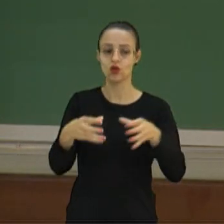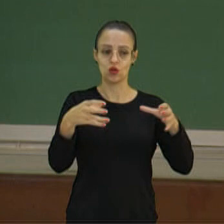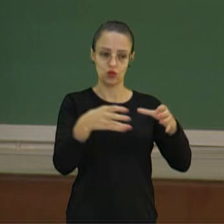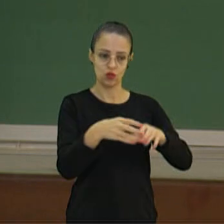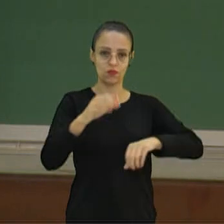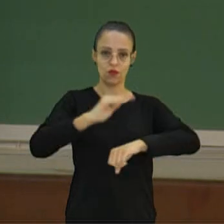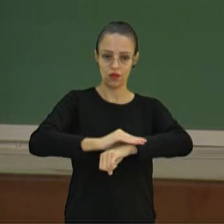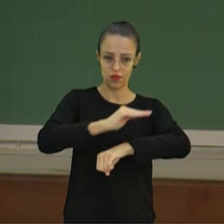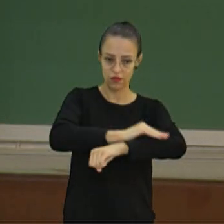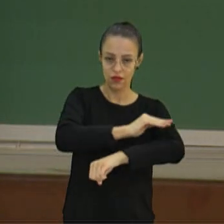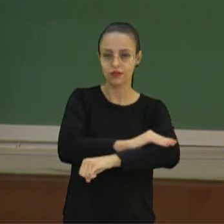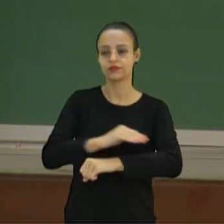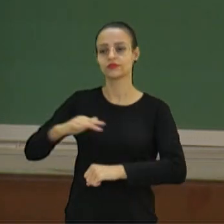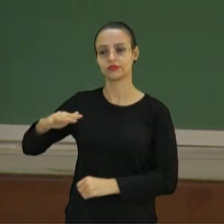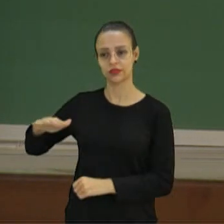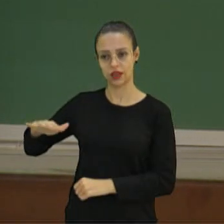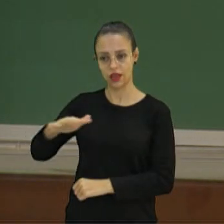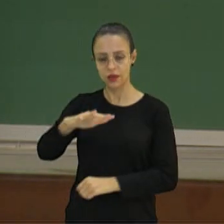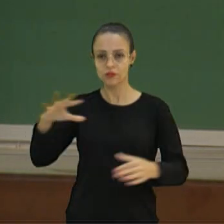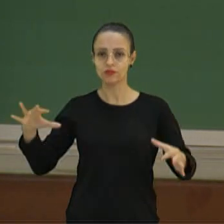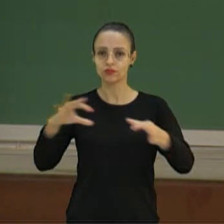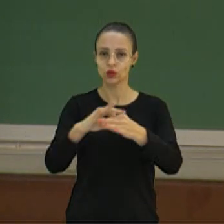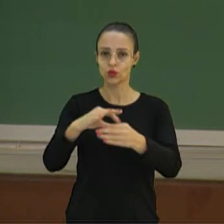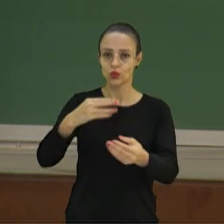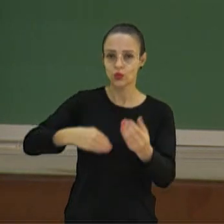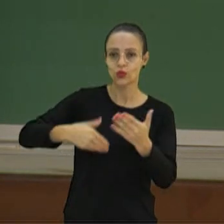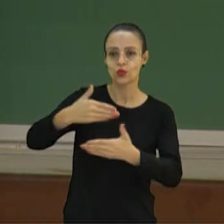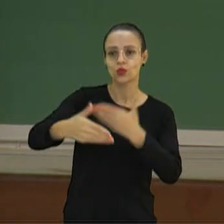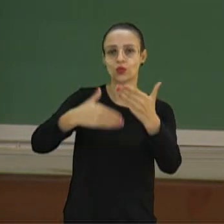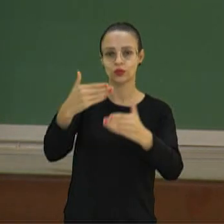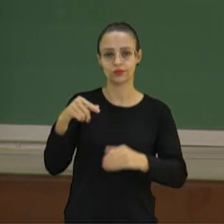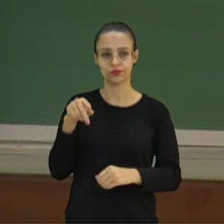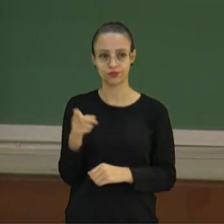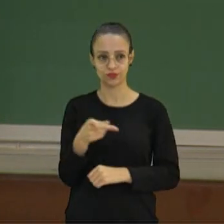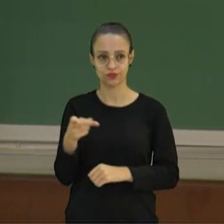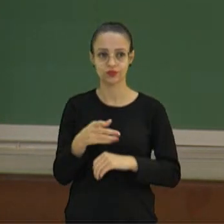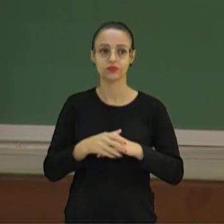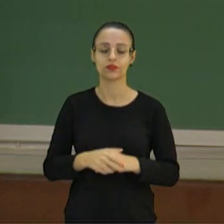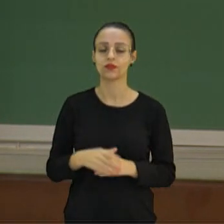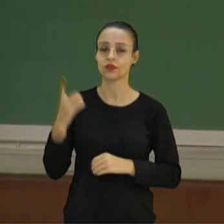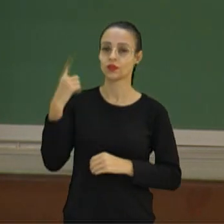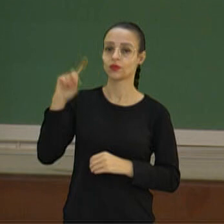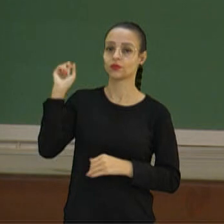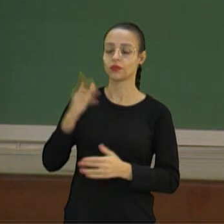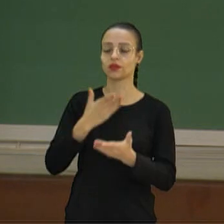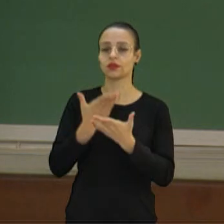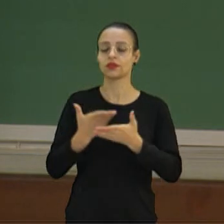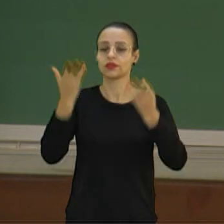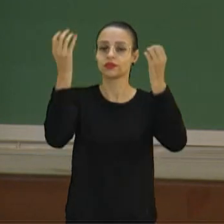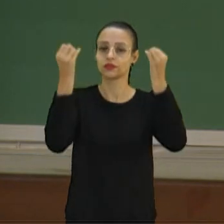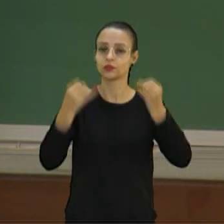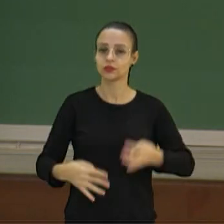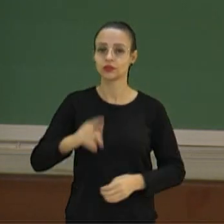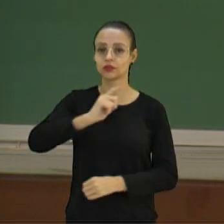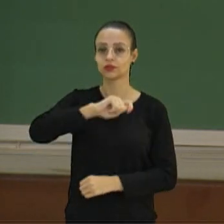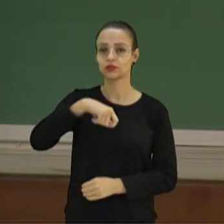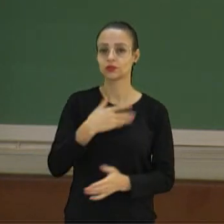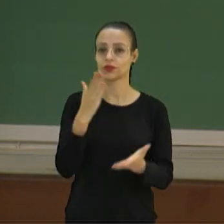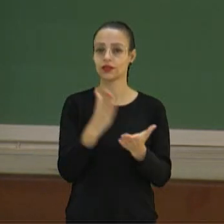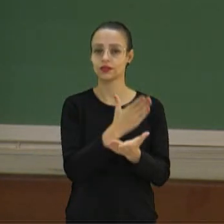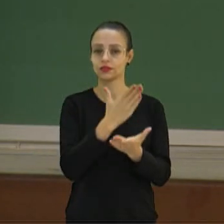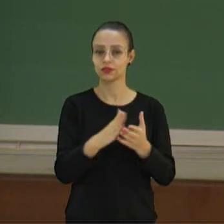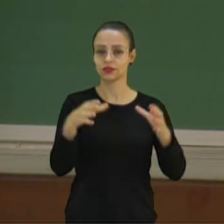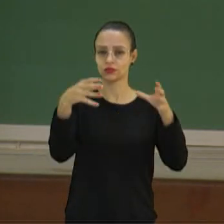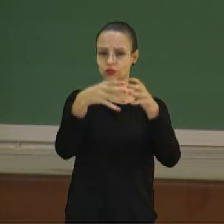fica aí uma curiosidade sobre a evolução desses animais. Na aula passada, a gente falou da classificação